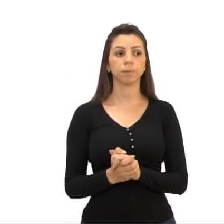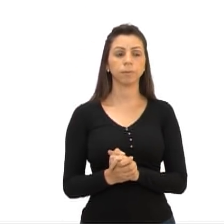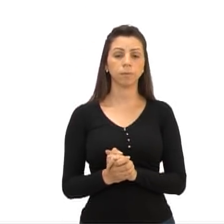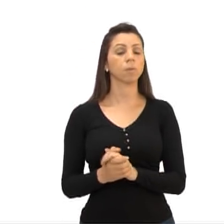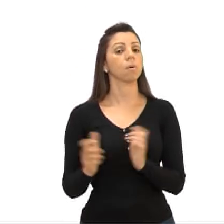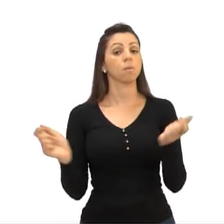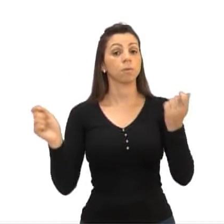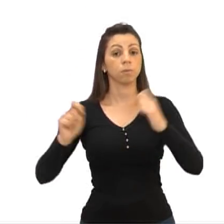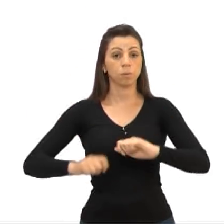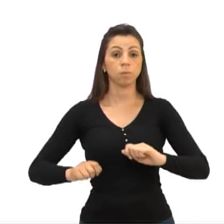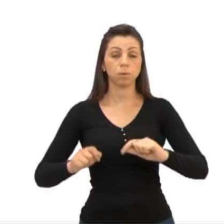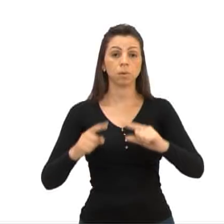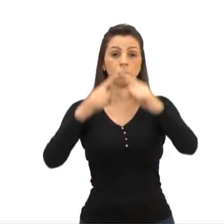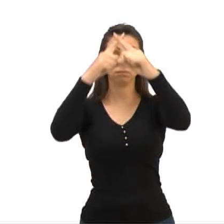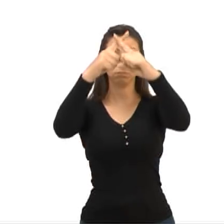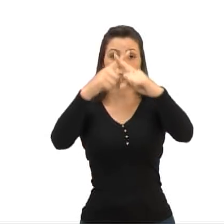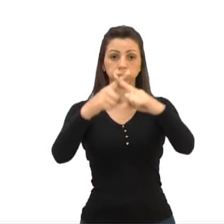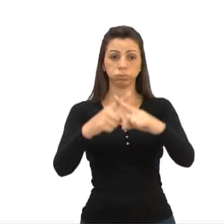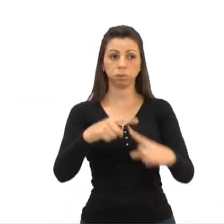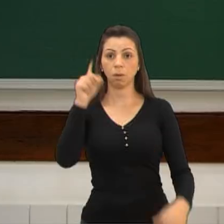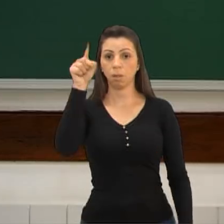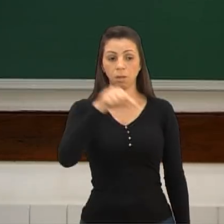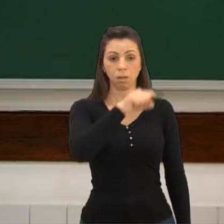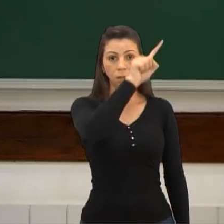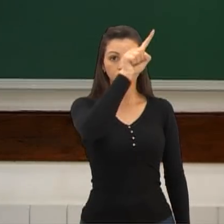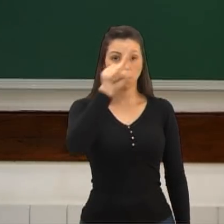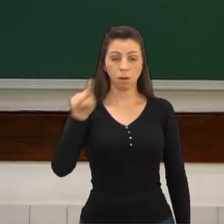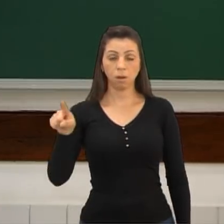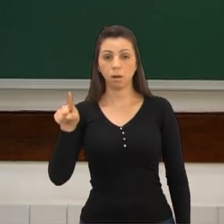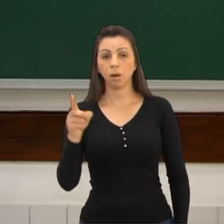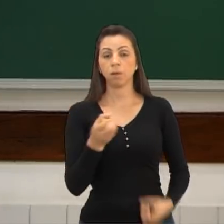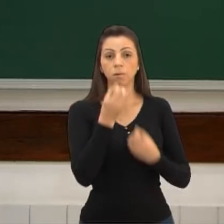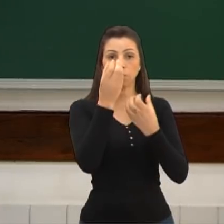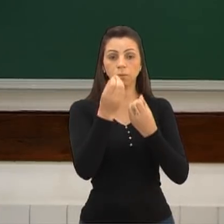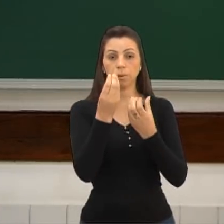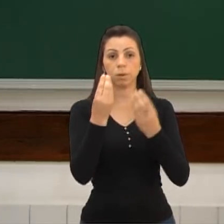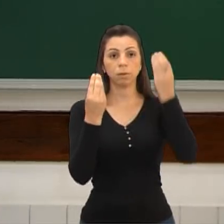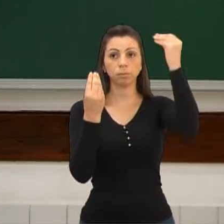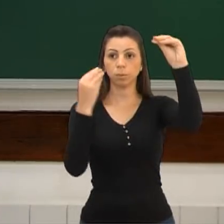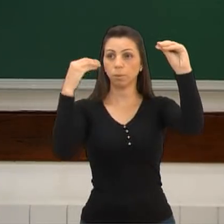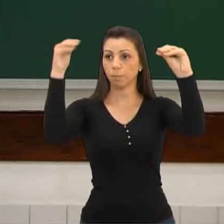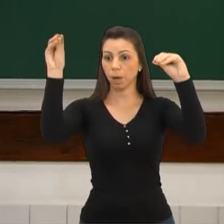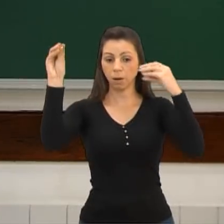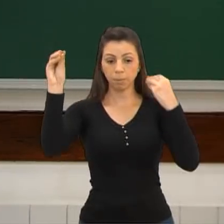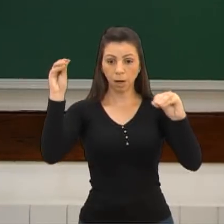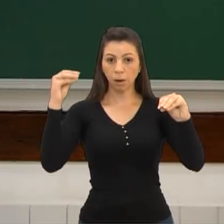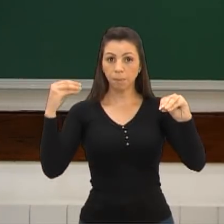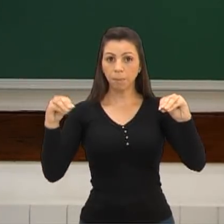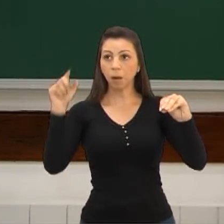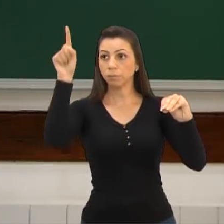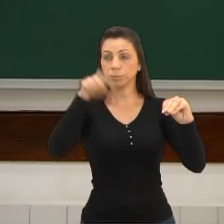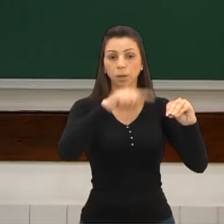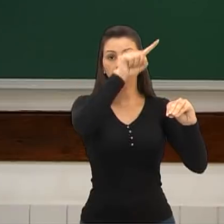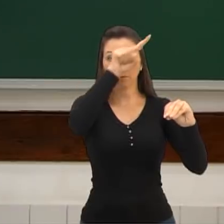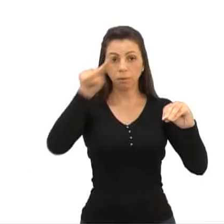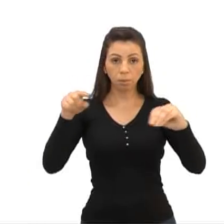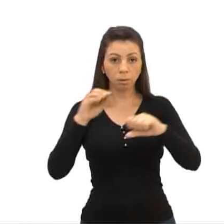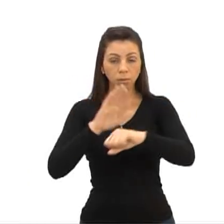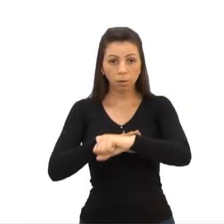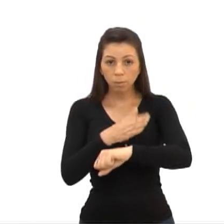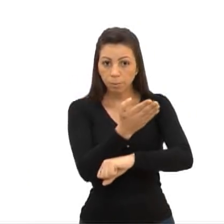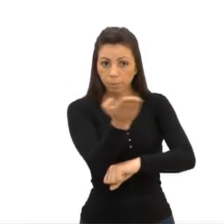em cruz, separando os termos que ele informa aqui na pergunta. Tempo para tentar identificar.